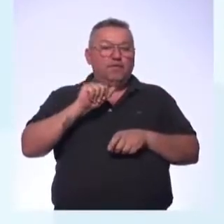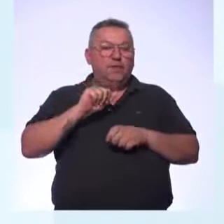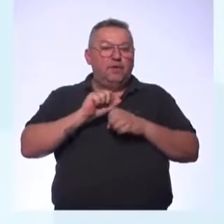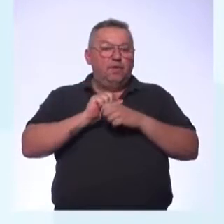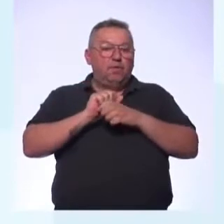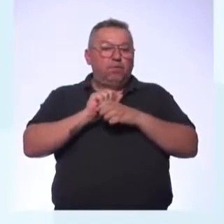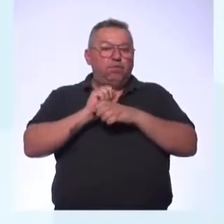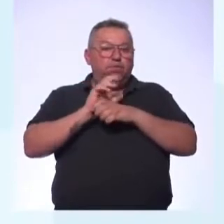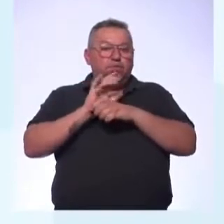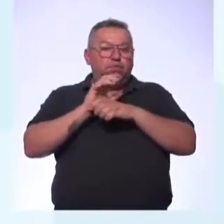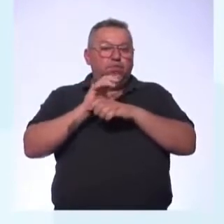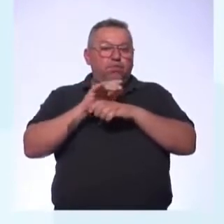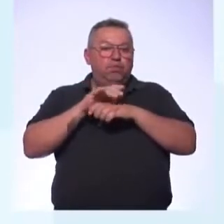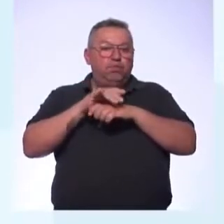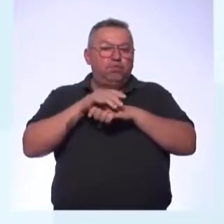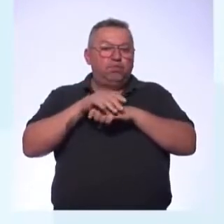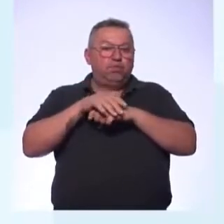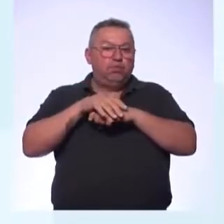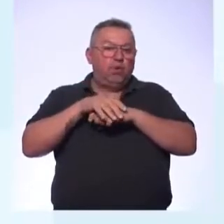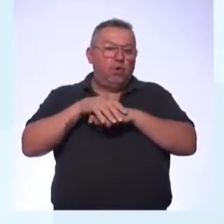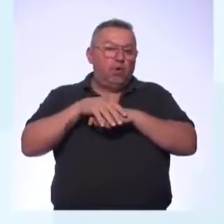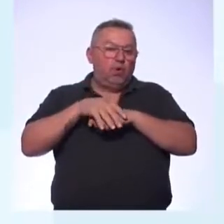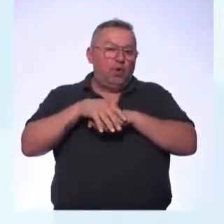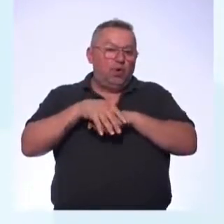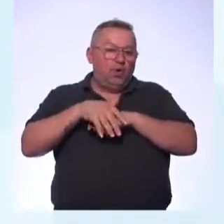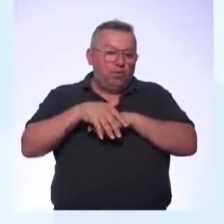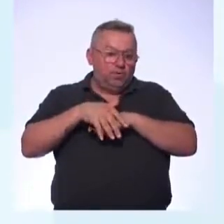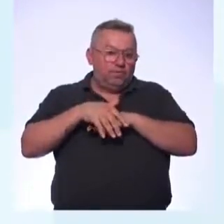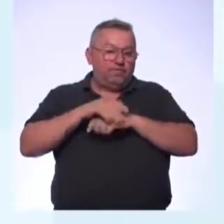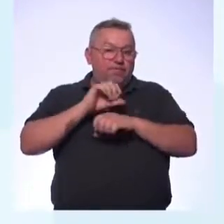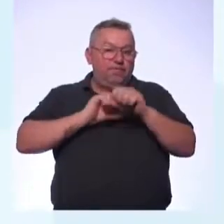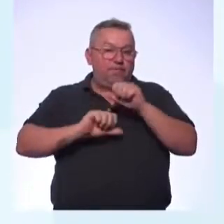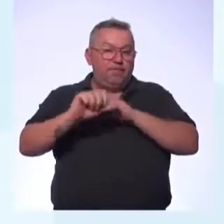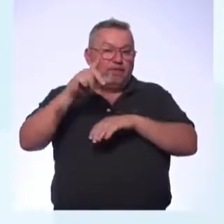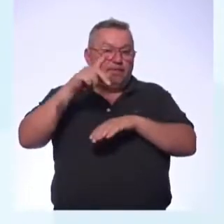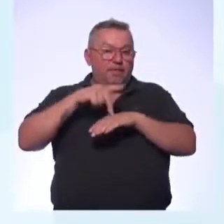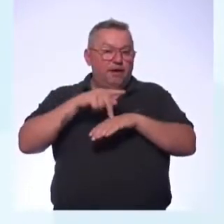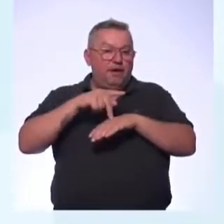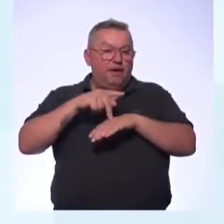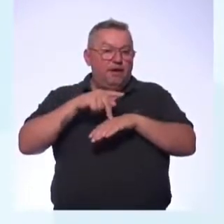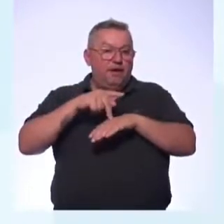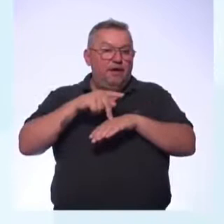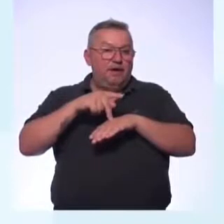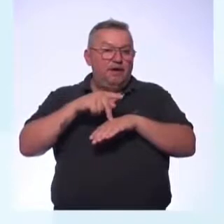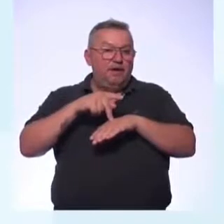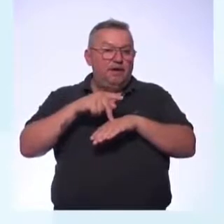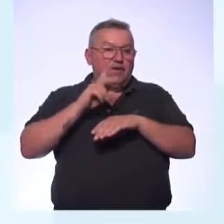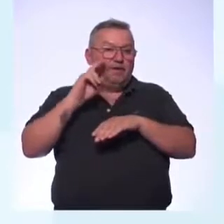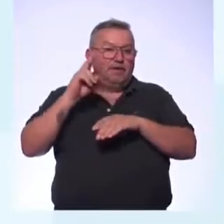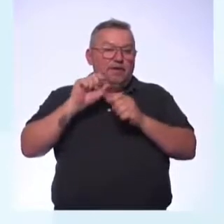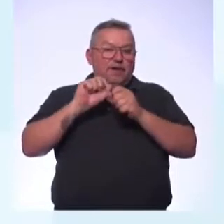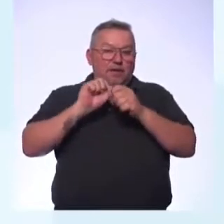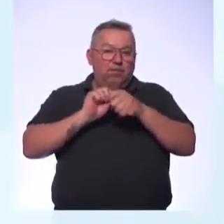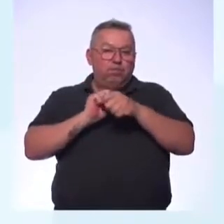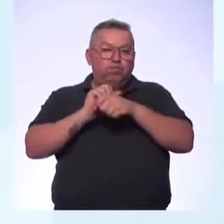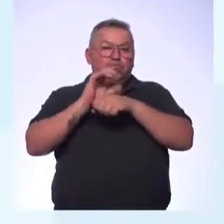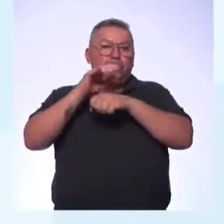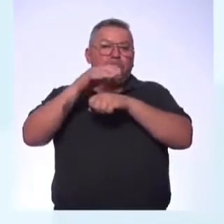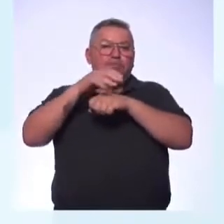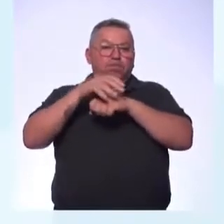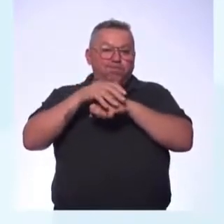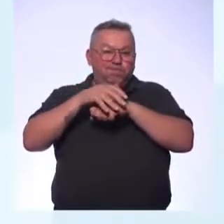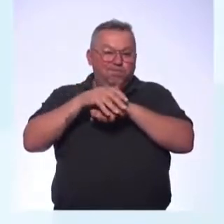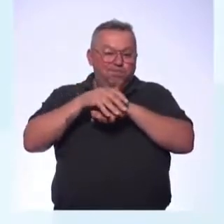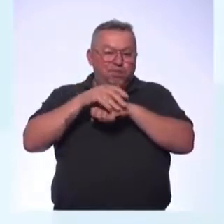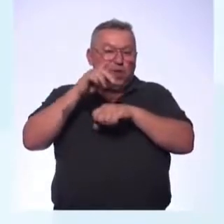lentamente, mas ela é tão lenta que ela se solidifica. E aí ela forma um escudo, que muitas vezes cobre,